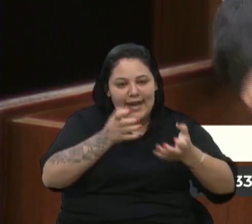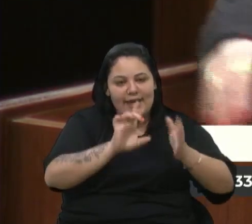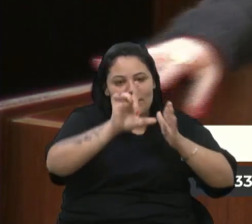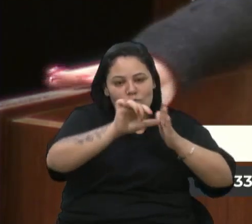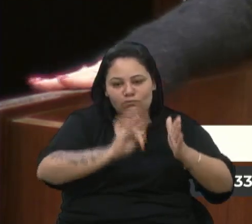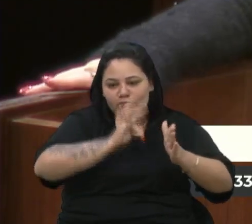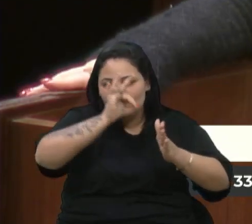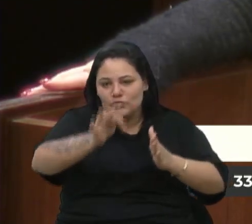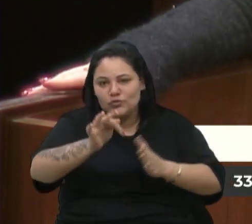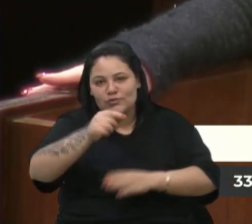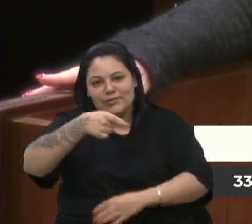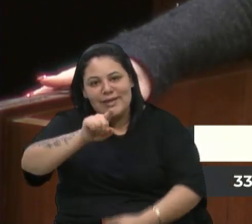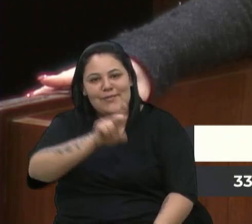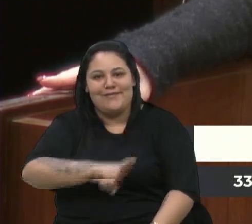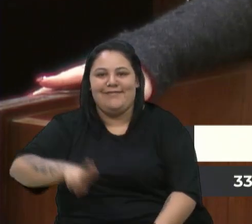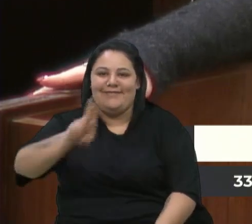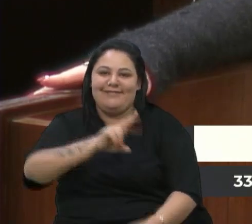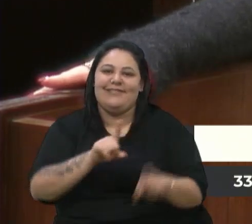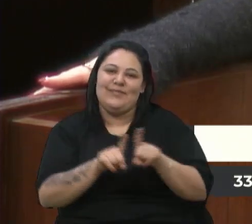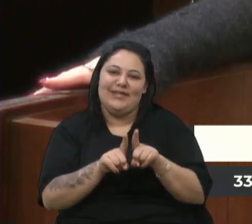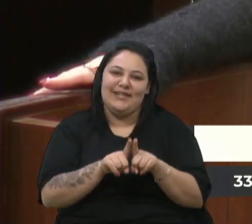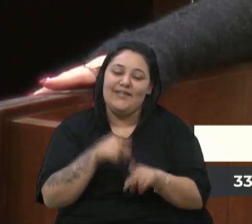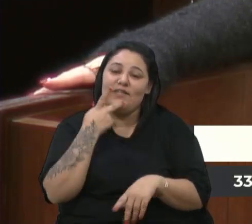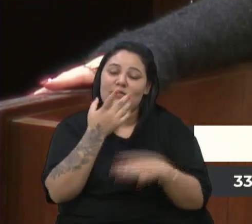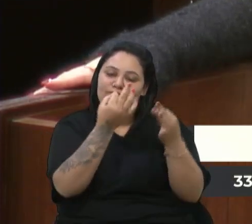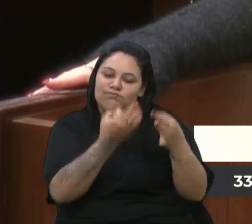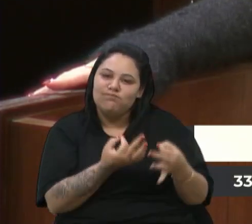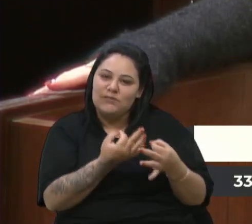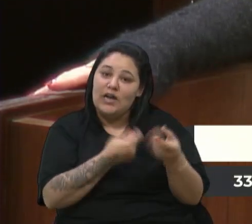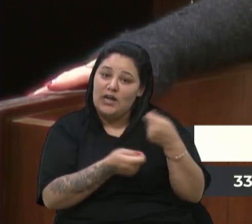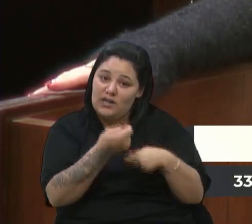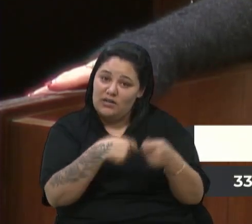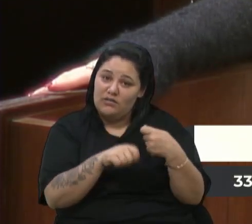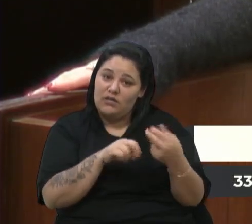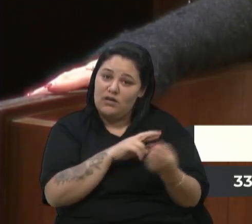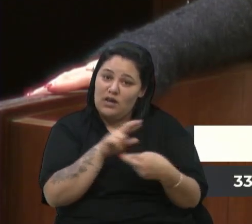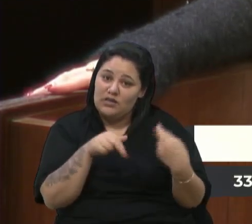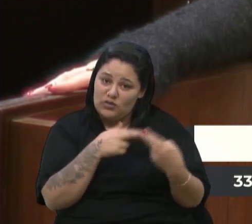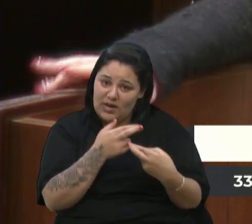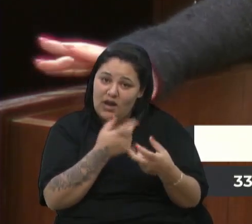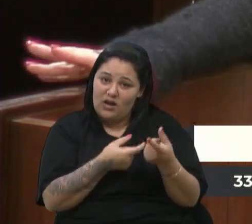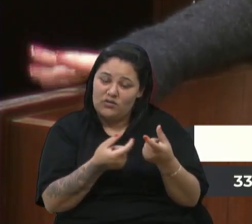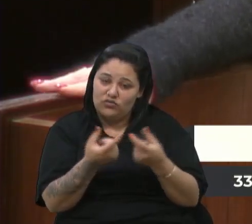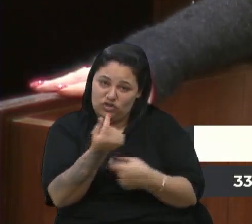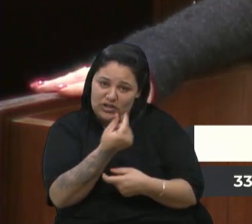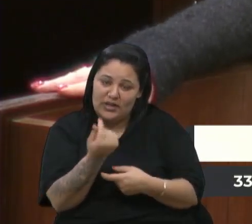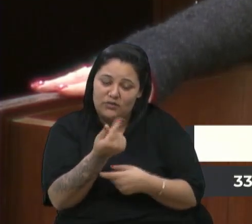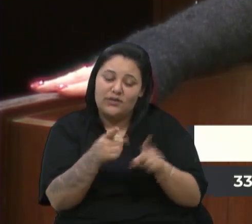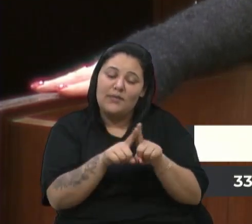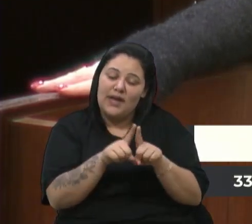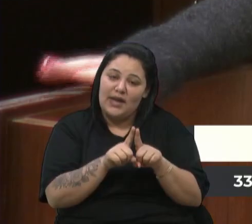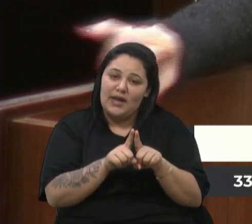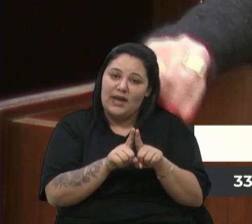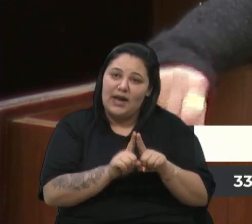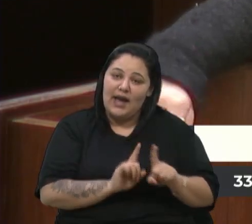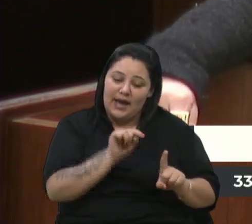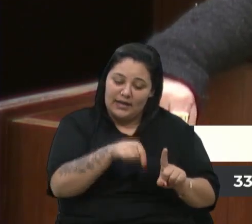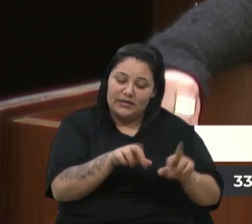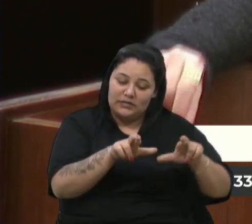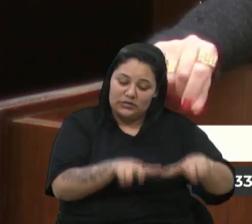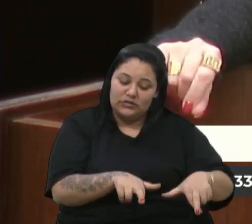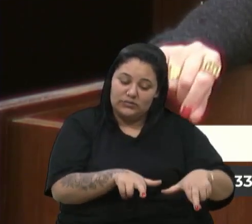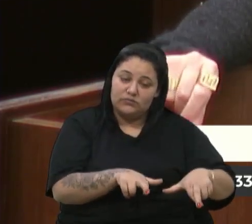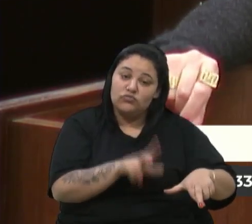universidades. Falando na questão econômica, né, a nossa região, eu já falei, que é a